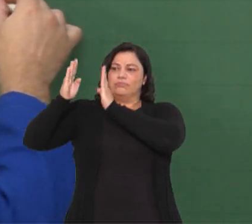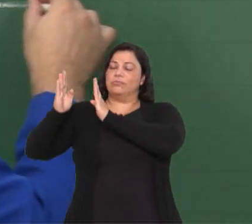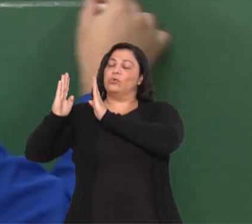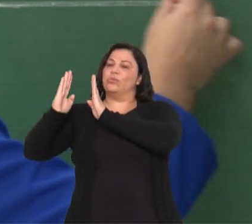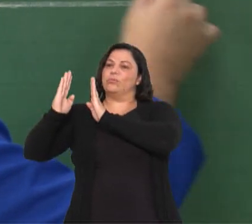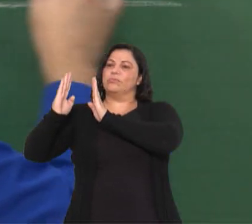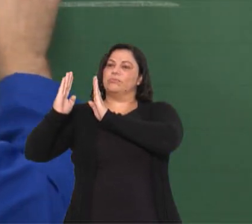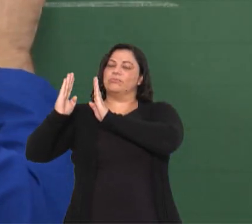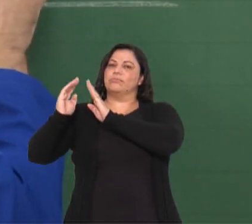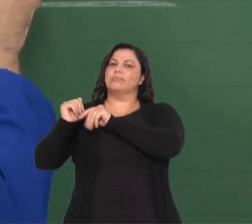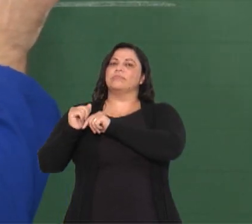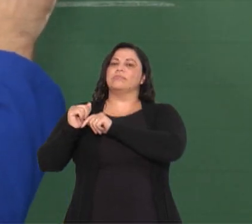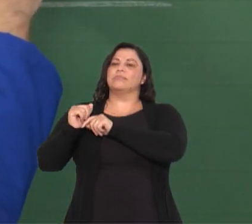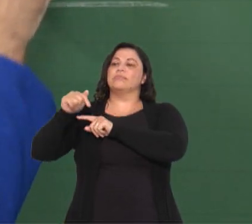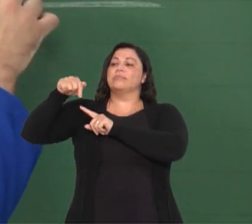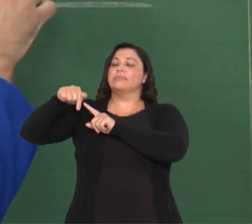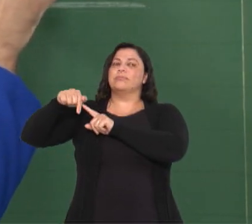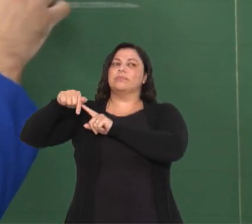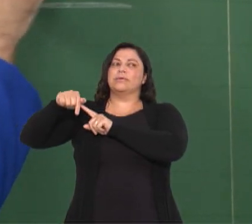vezes